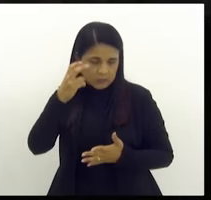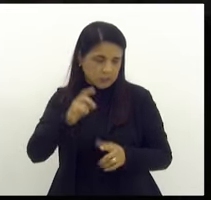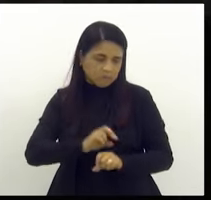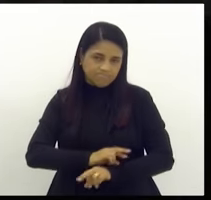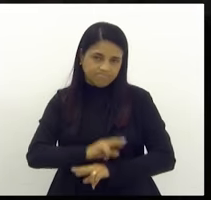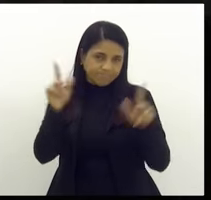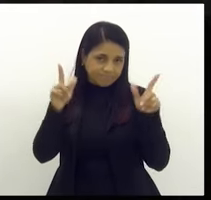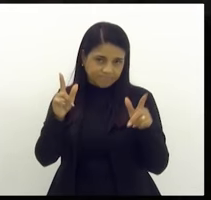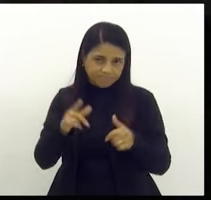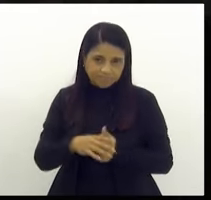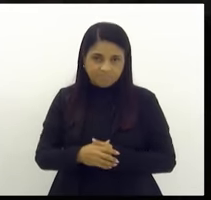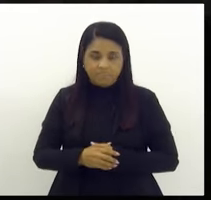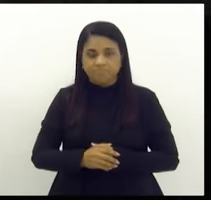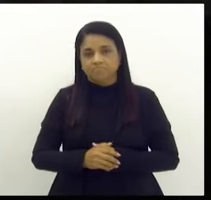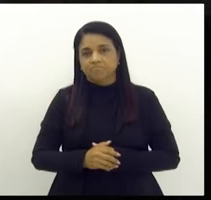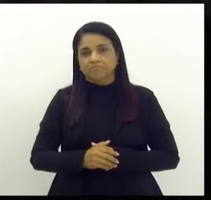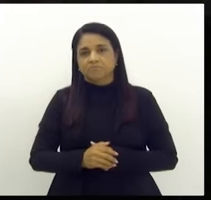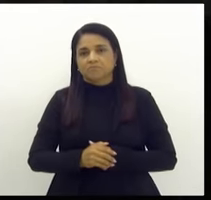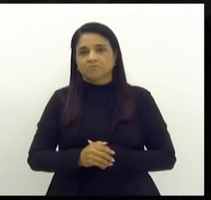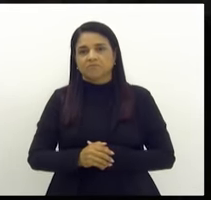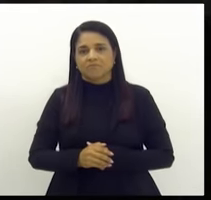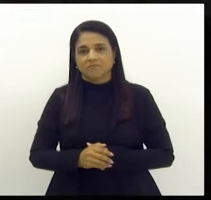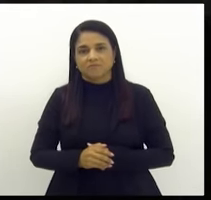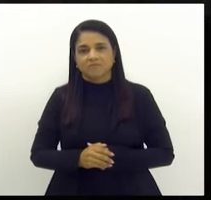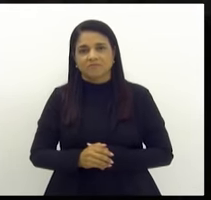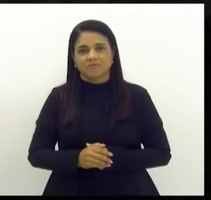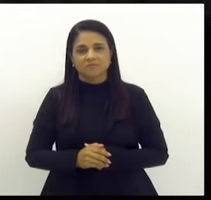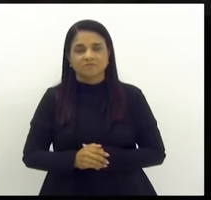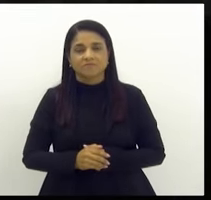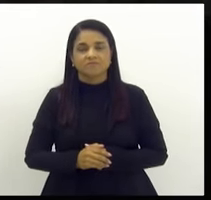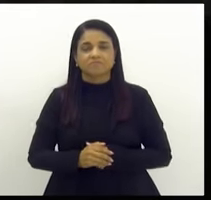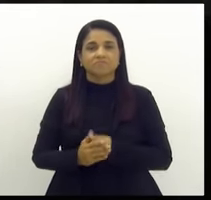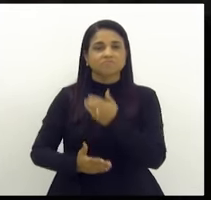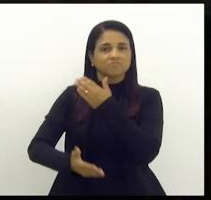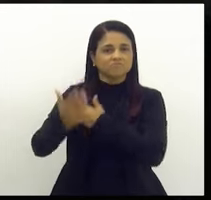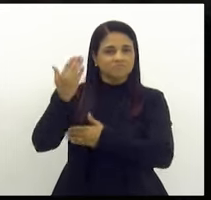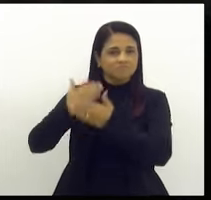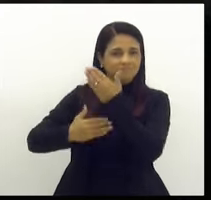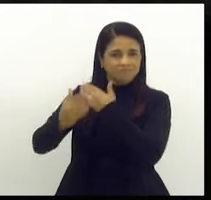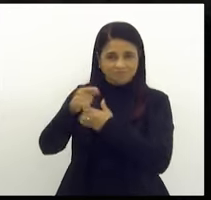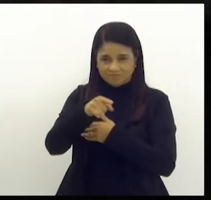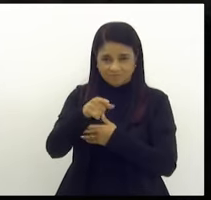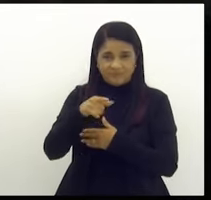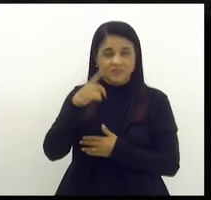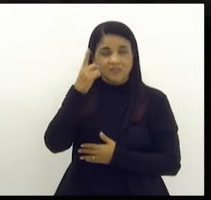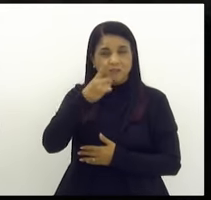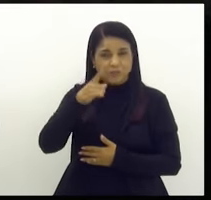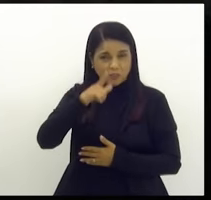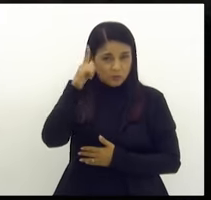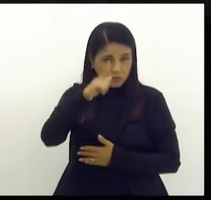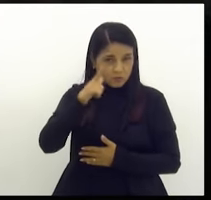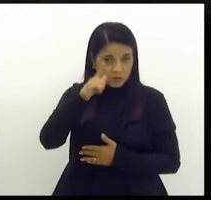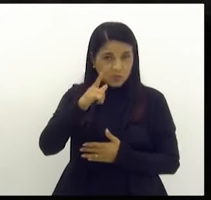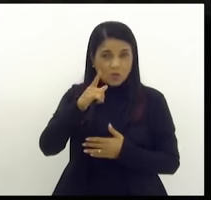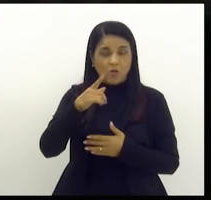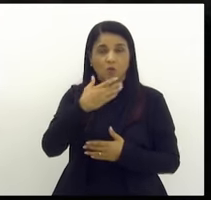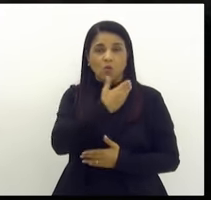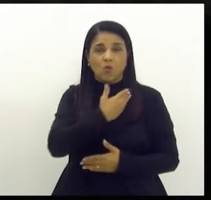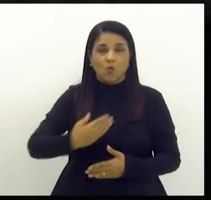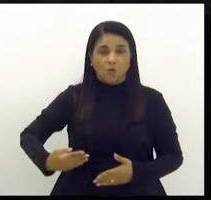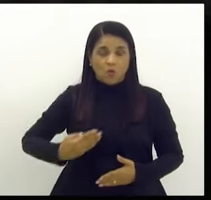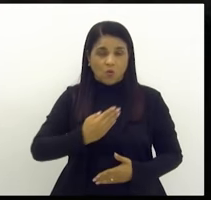fazer isso até lá atrás deputada Lucinha vossa excelência estava na casa no governo do senhor